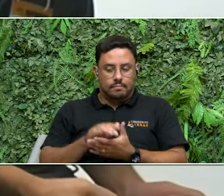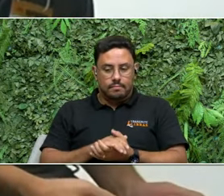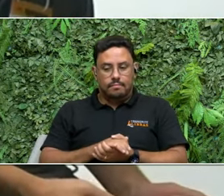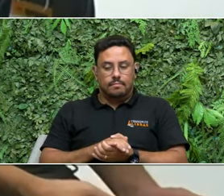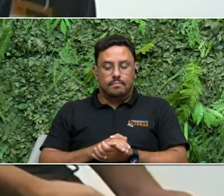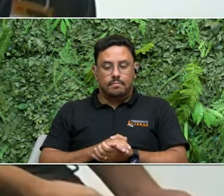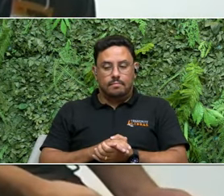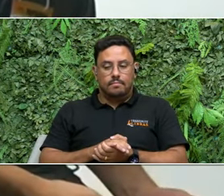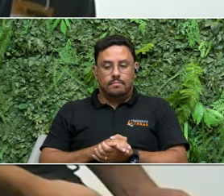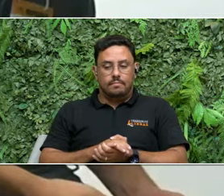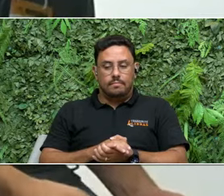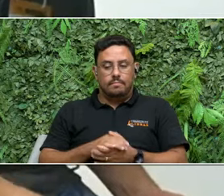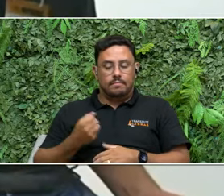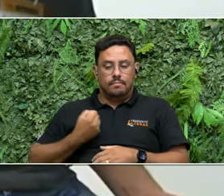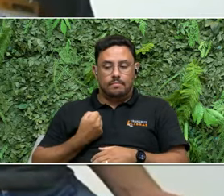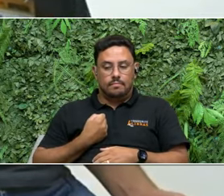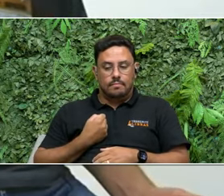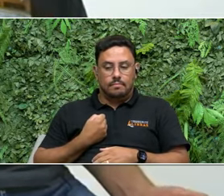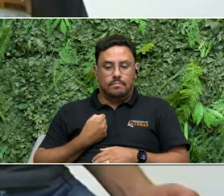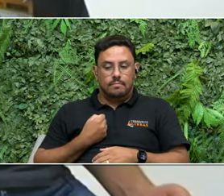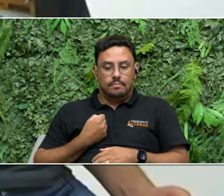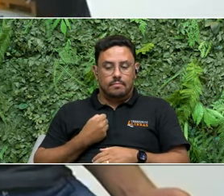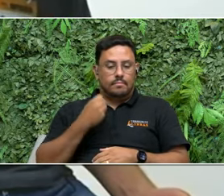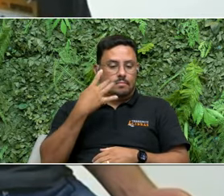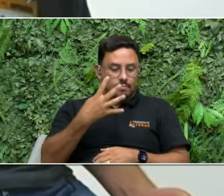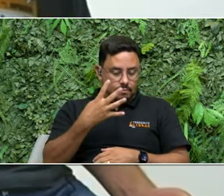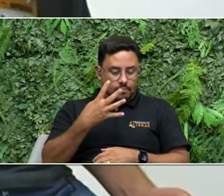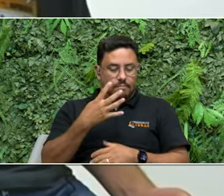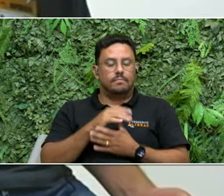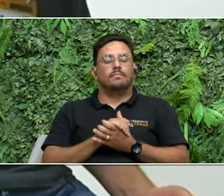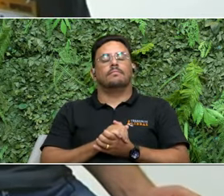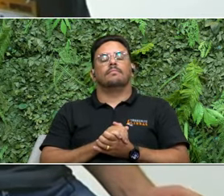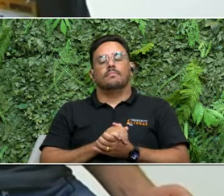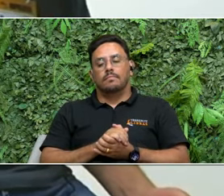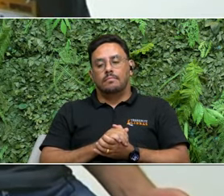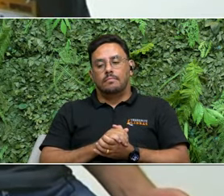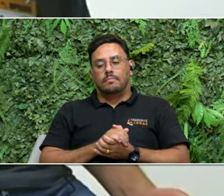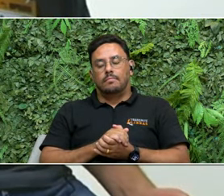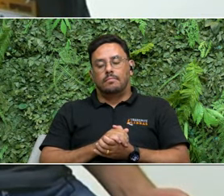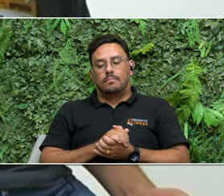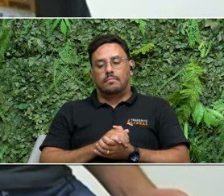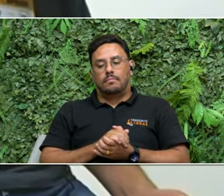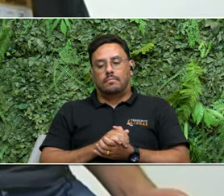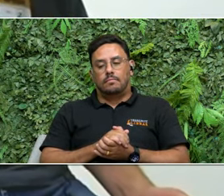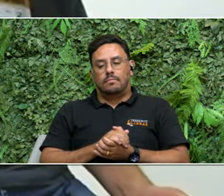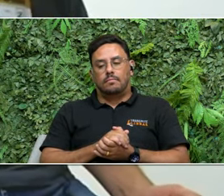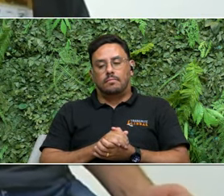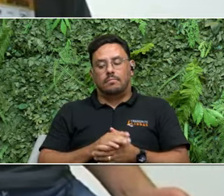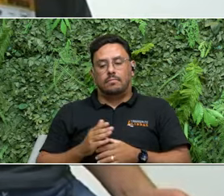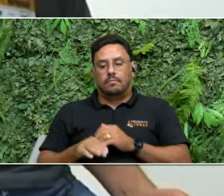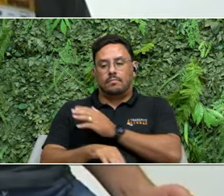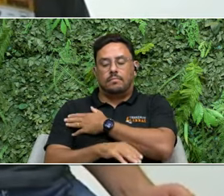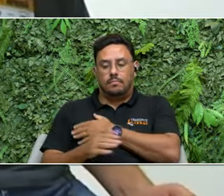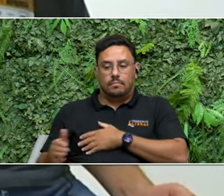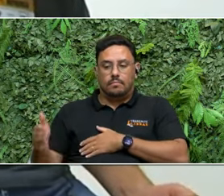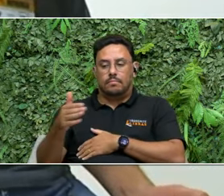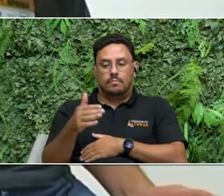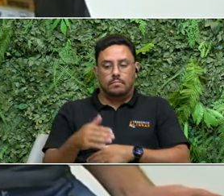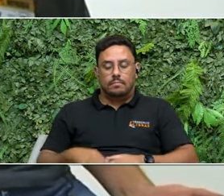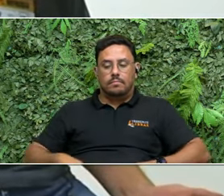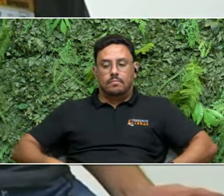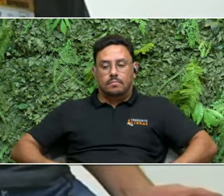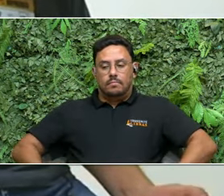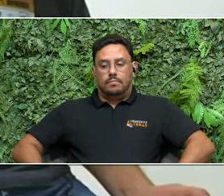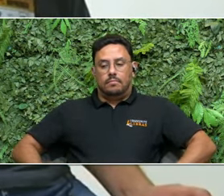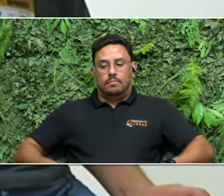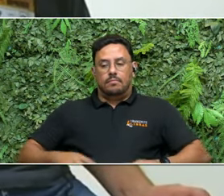fux então a nota para ele vai ser numa nota quatro quatro para Rafael Cabral William porque no segundo tempo viu